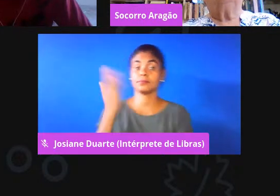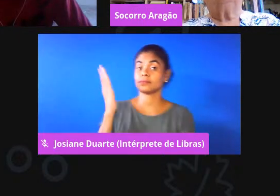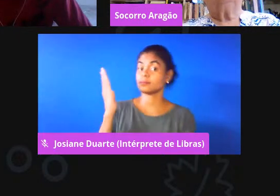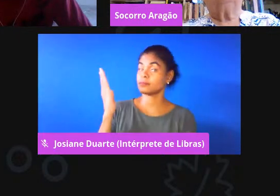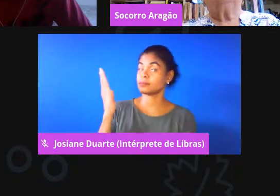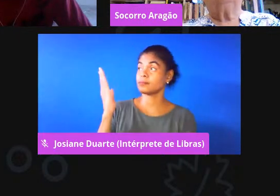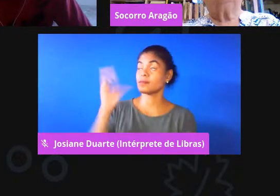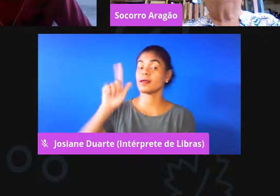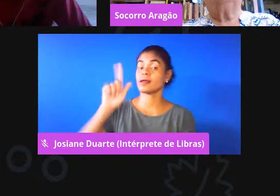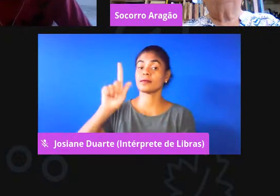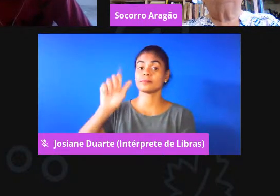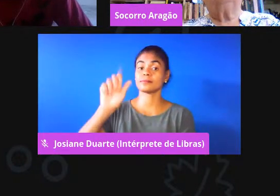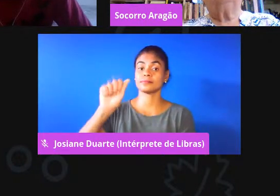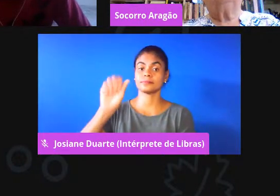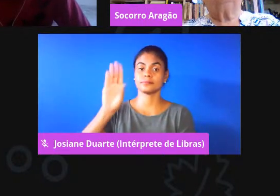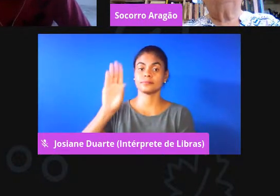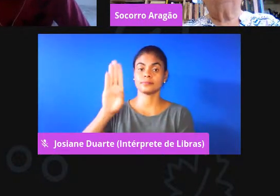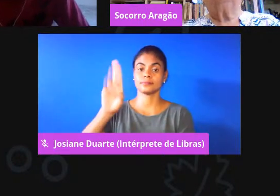passo a palavra agora.